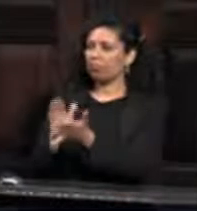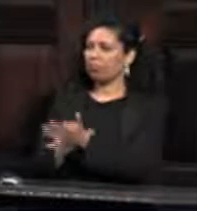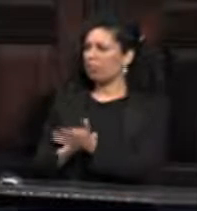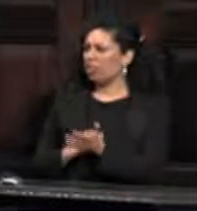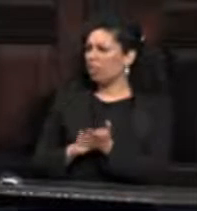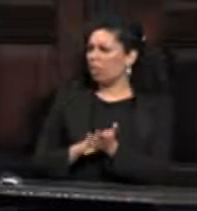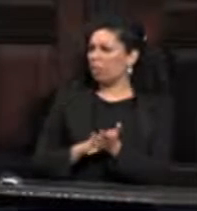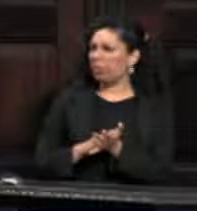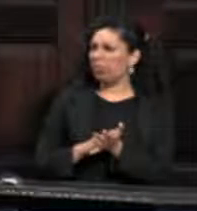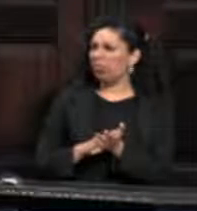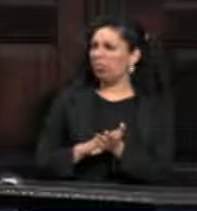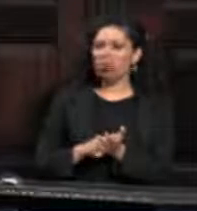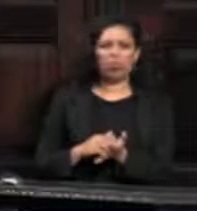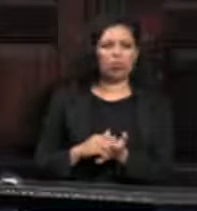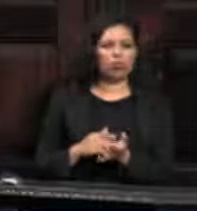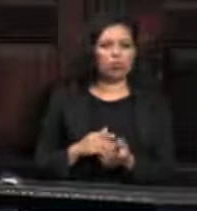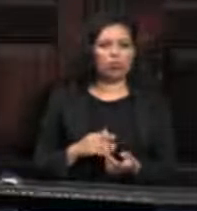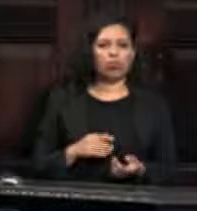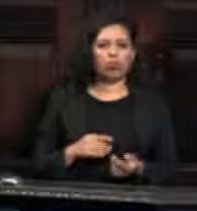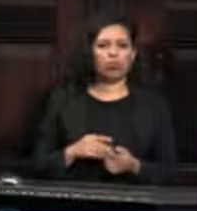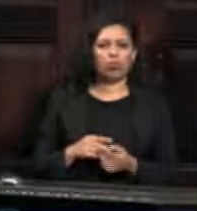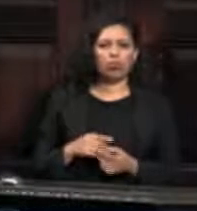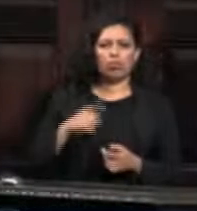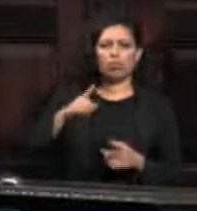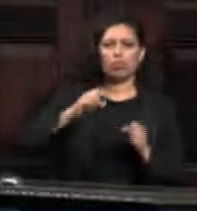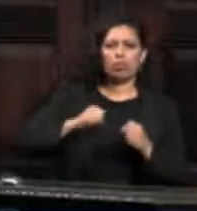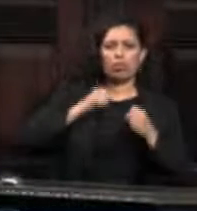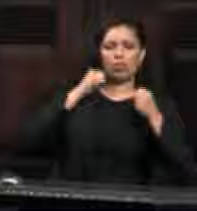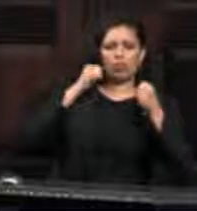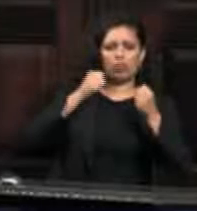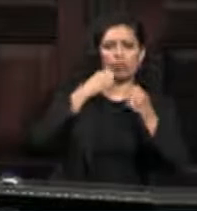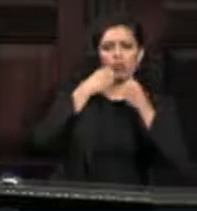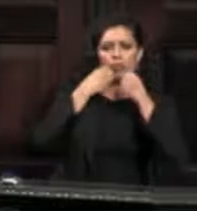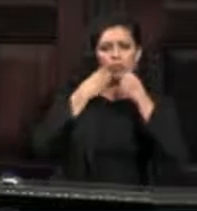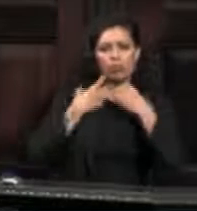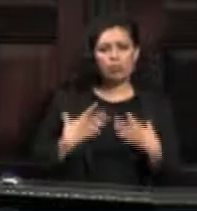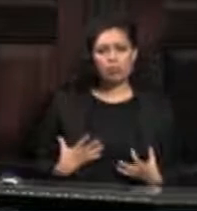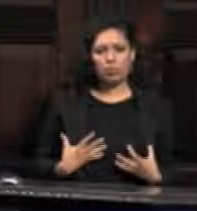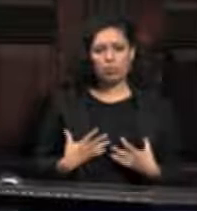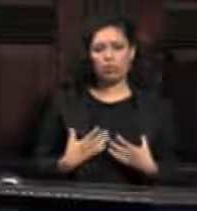essa luta, que não é de ontem, é uma luta longa, né, que a gente teve a